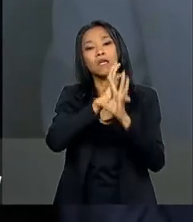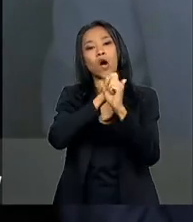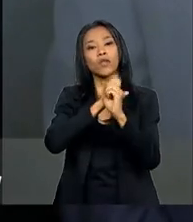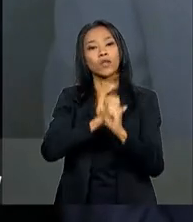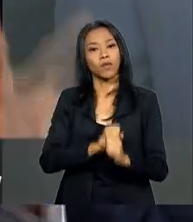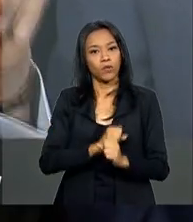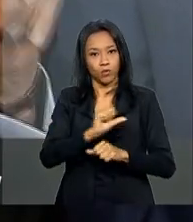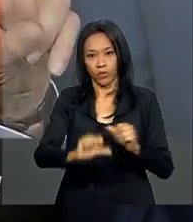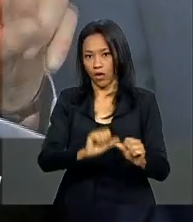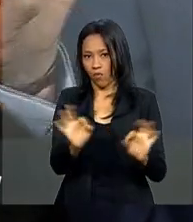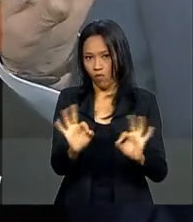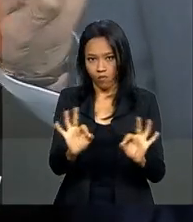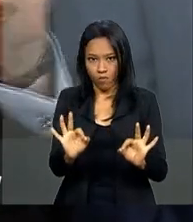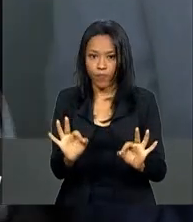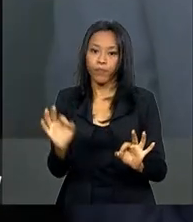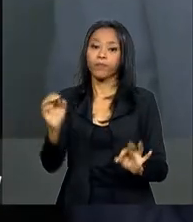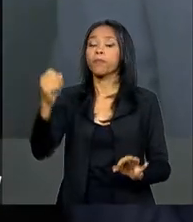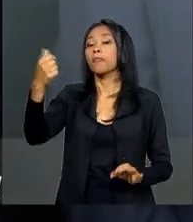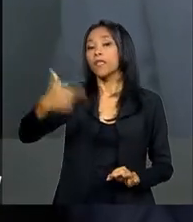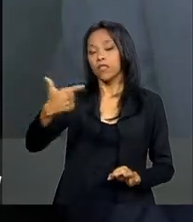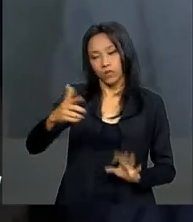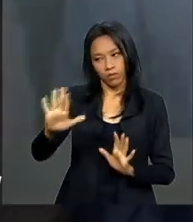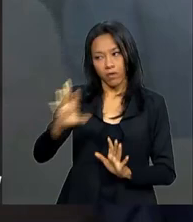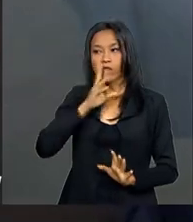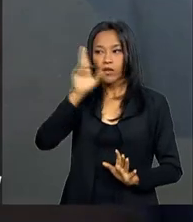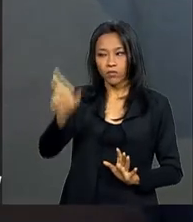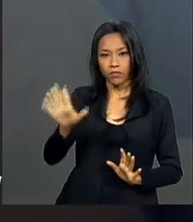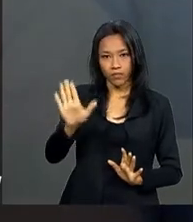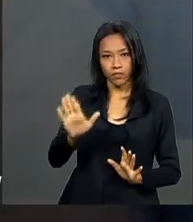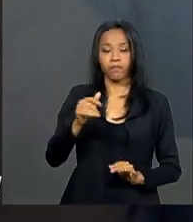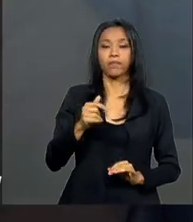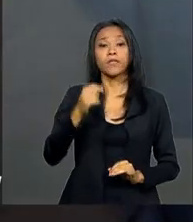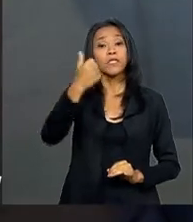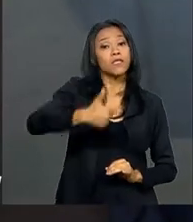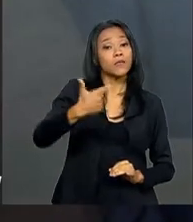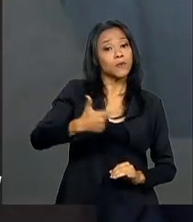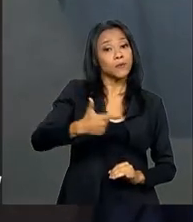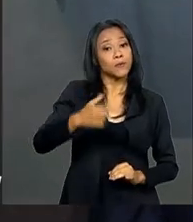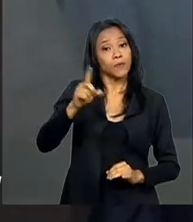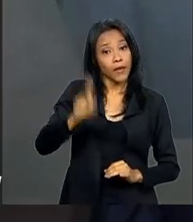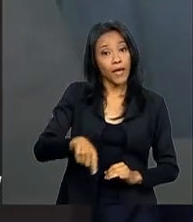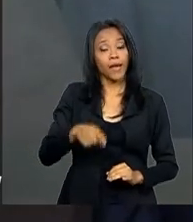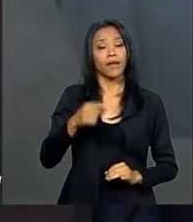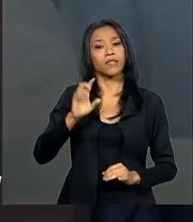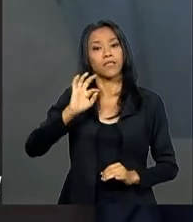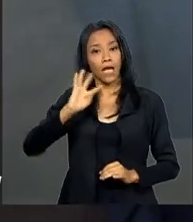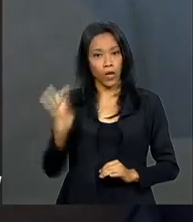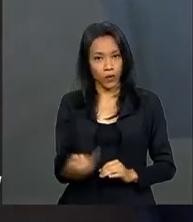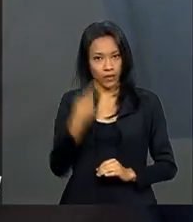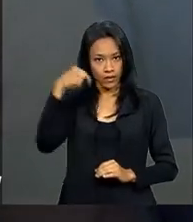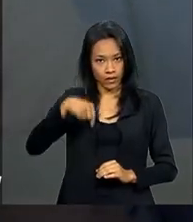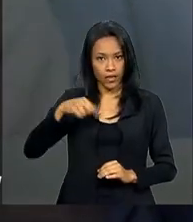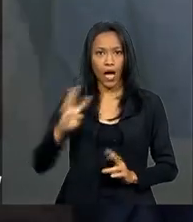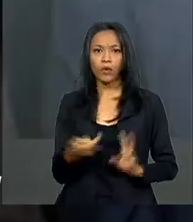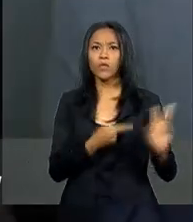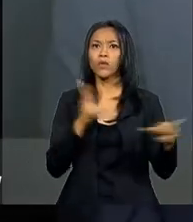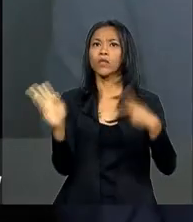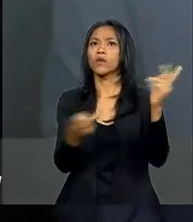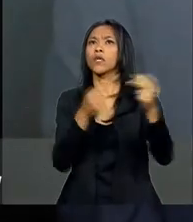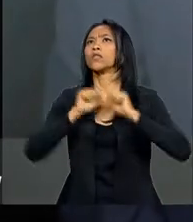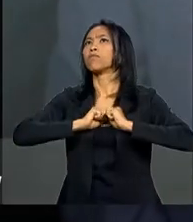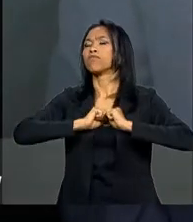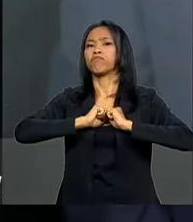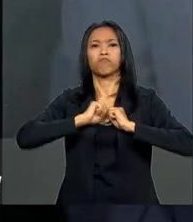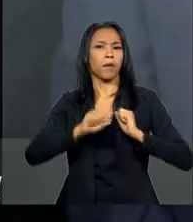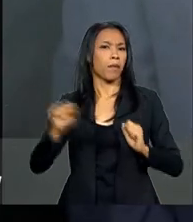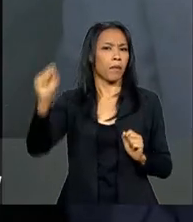modificado. Primeiro ponto. Segundo ponto, já vou chegar onde você quer. Segundo ponto, isto gera o chamado efeito cascata, não é? Que é que combinei com os